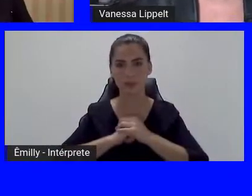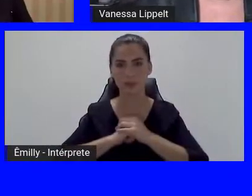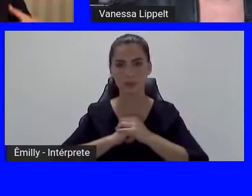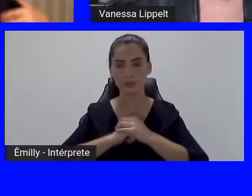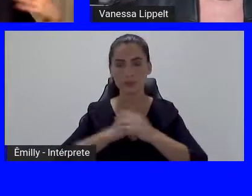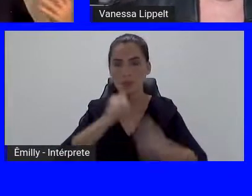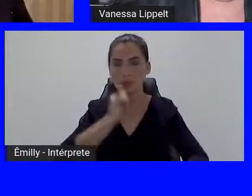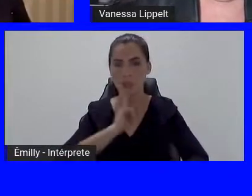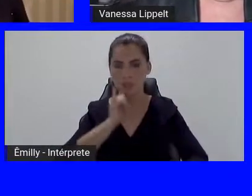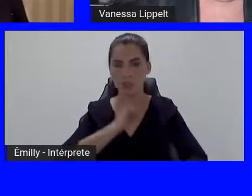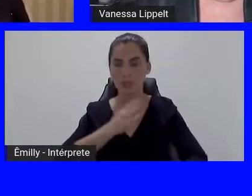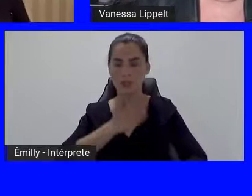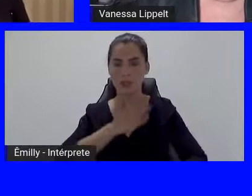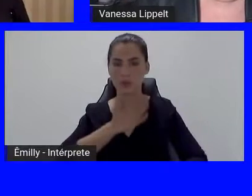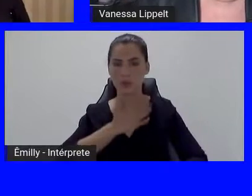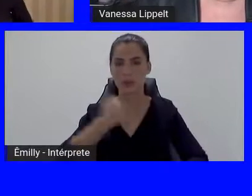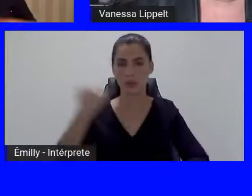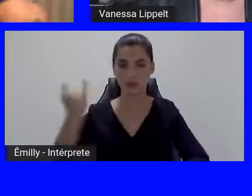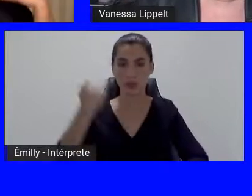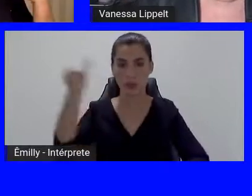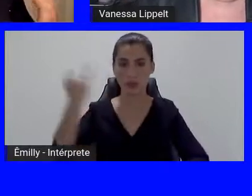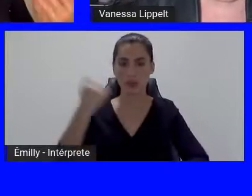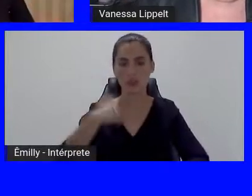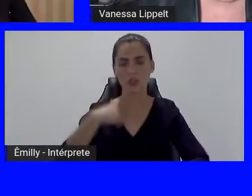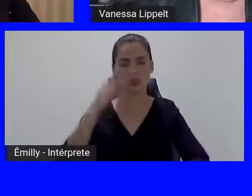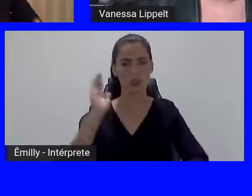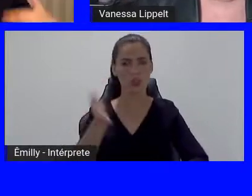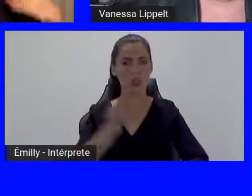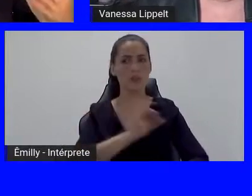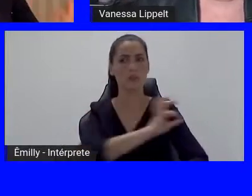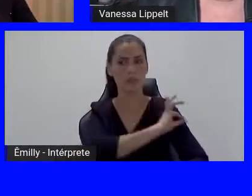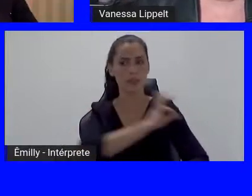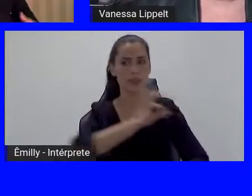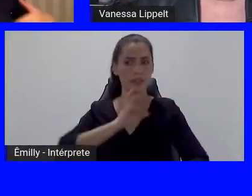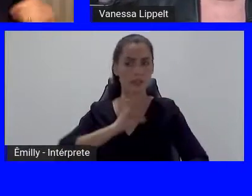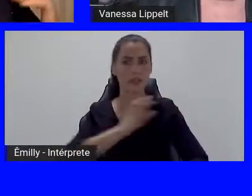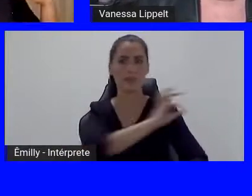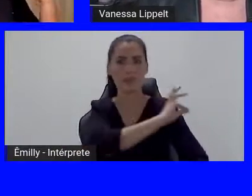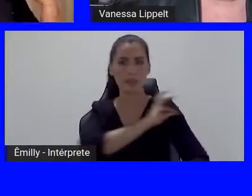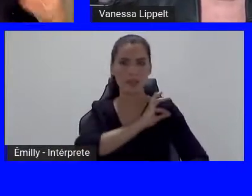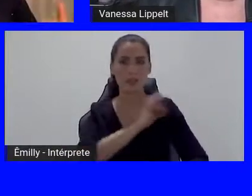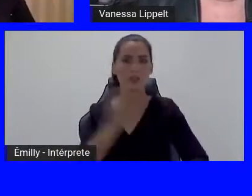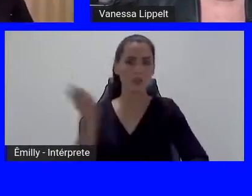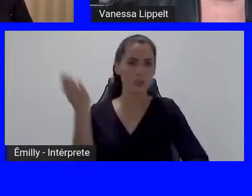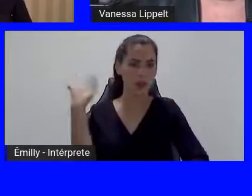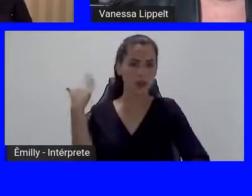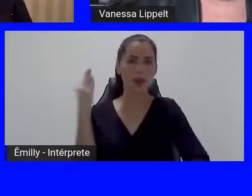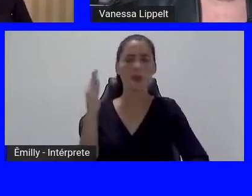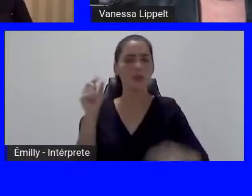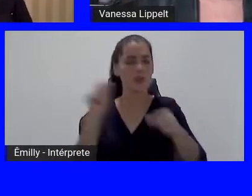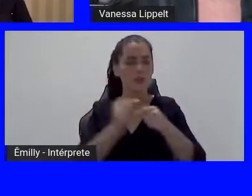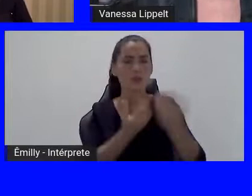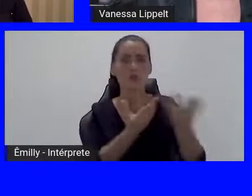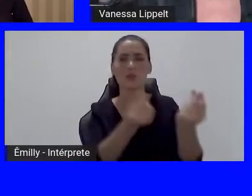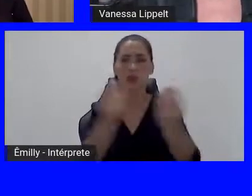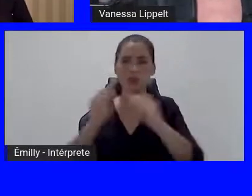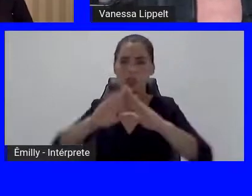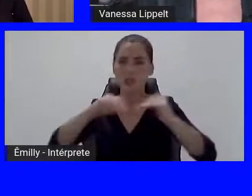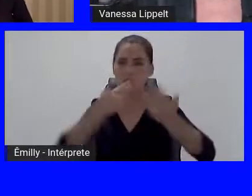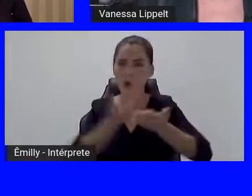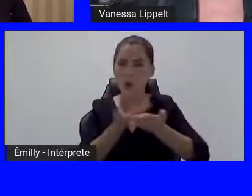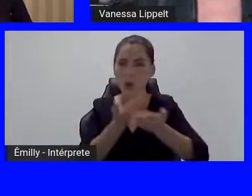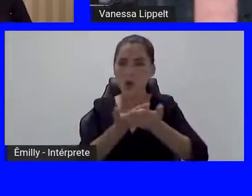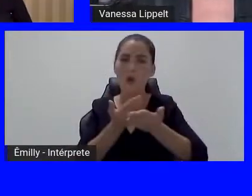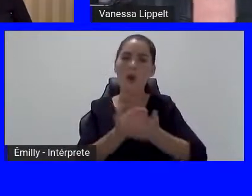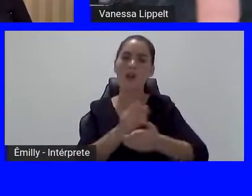cara, e eu que já fui uma prefeita que fui a prefeita que mais fez escolas e creches, mais levou indústrias para a minha cidade, gerou emprego,